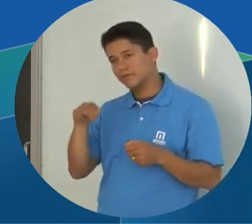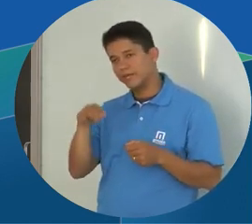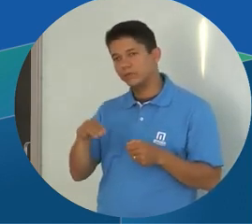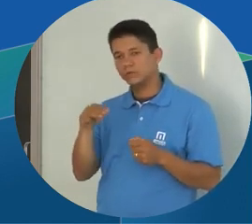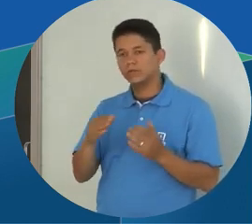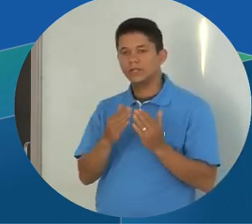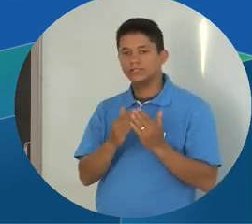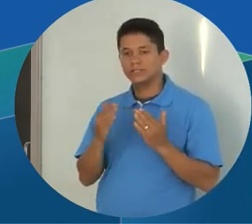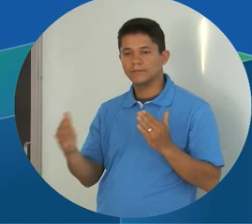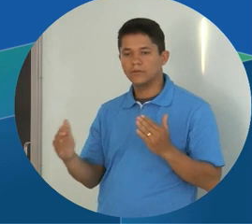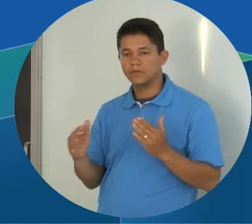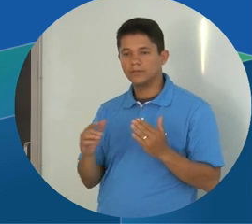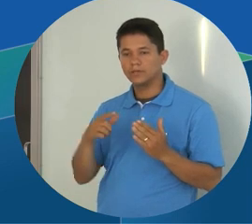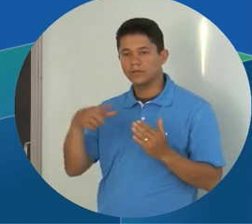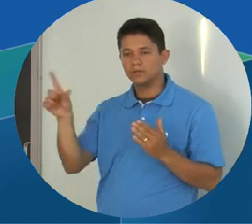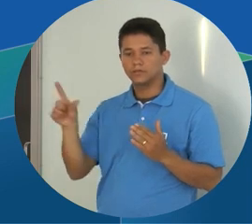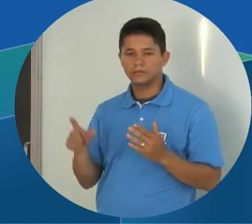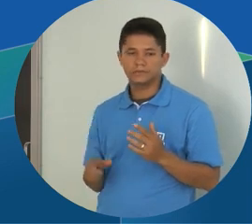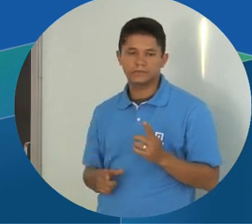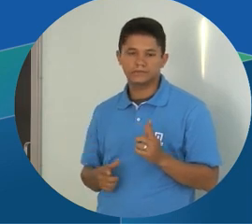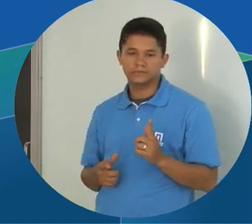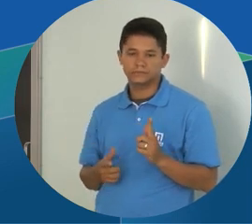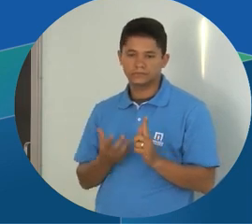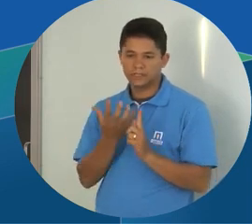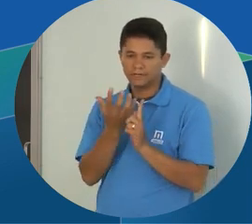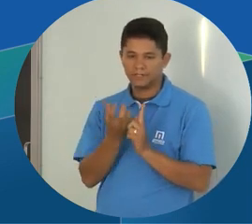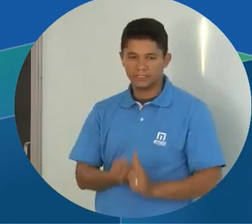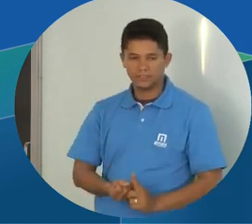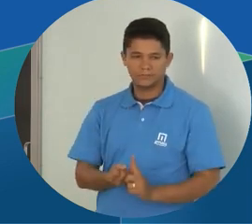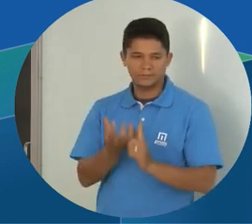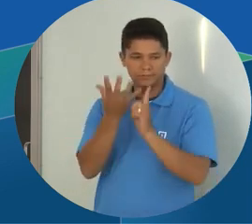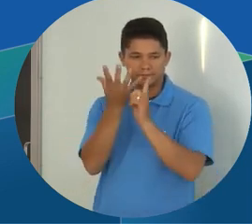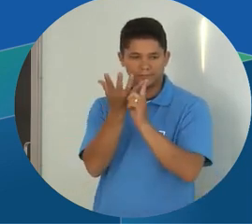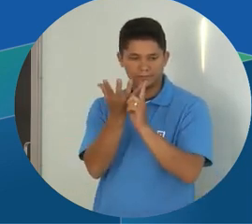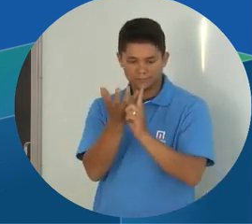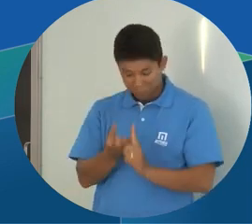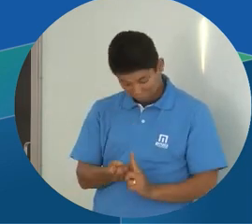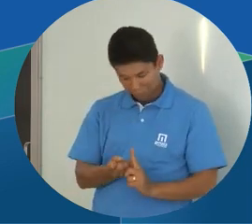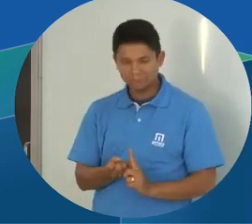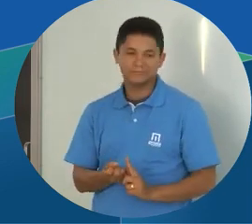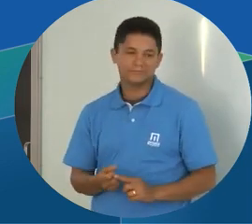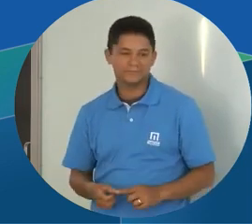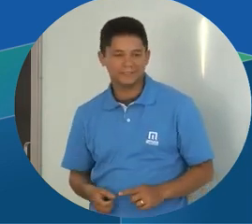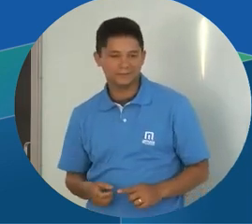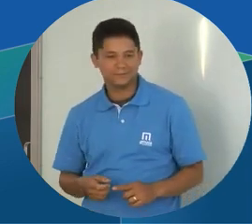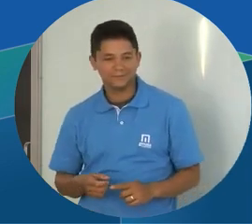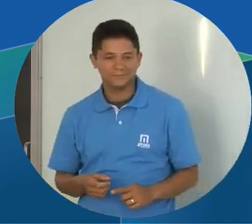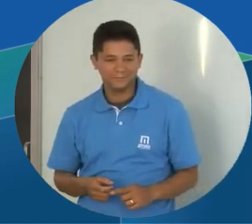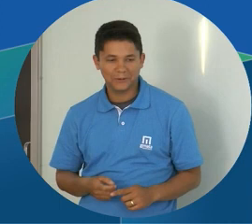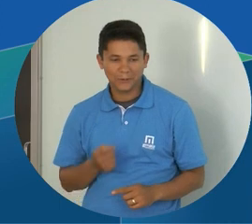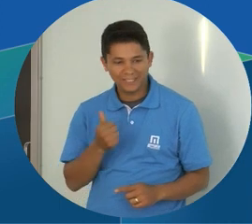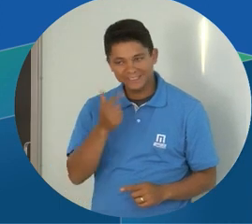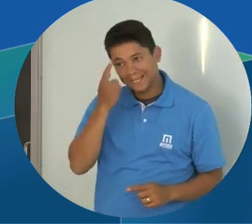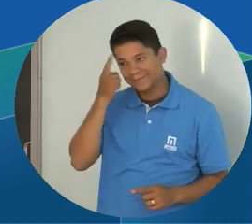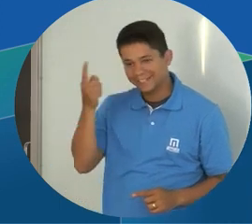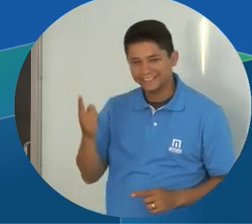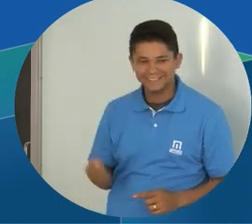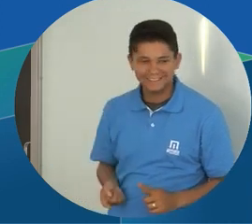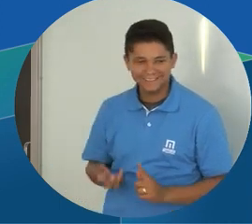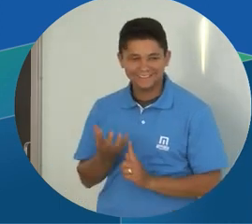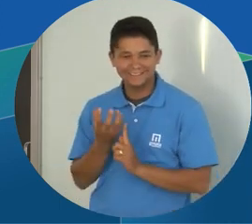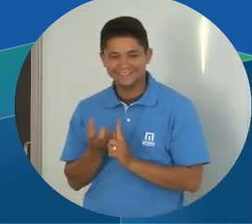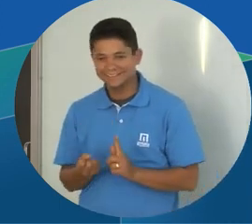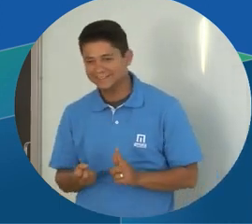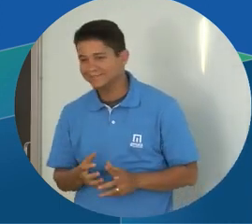outra dimensão. Nesse bloco, isso não era possível, que ele recebia muito empuxo, a zona de maior